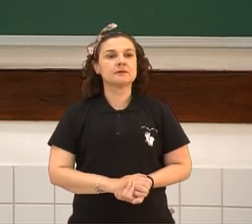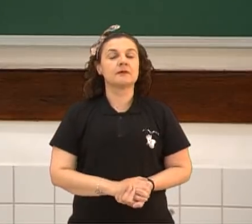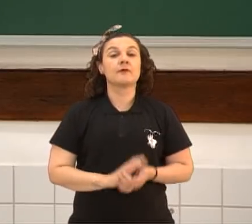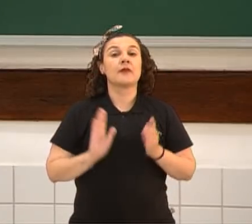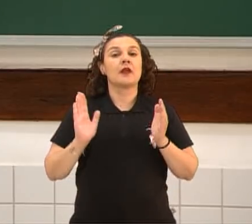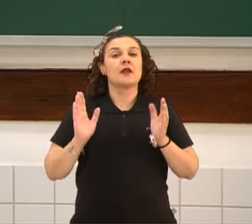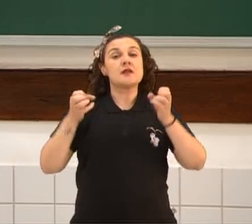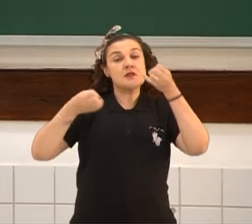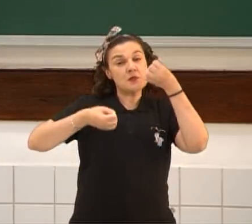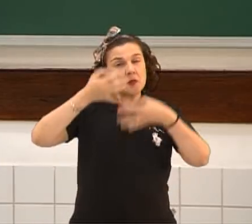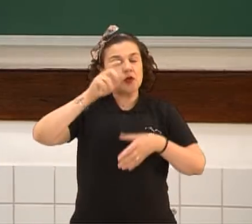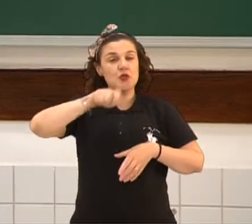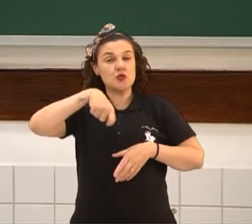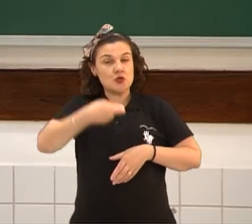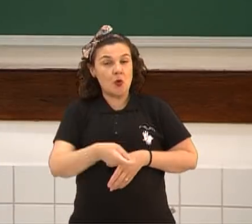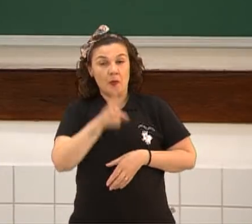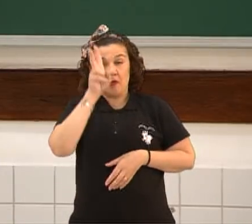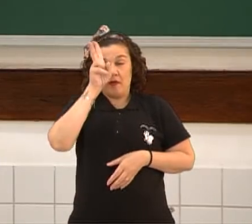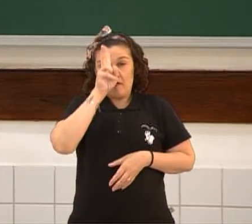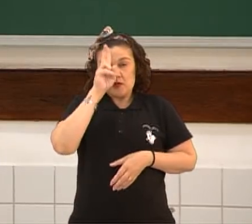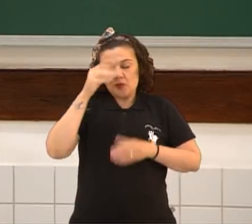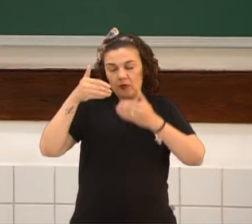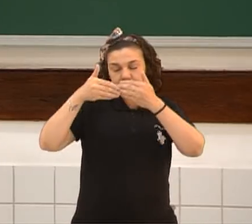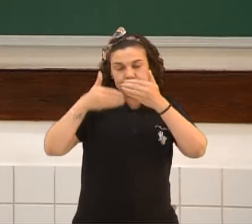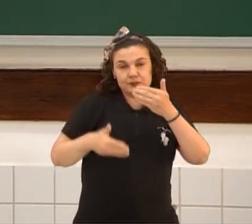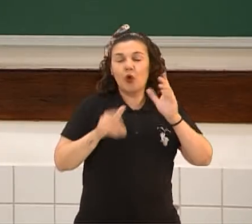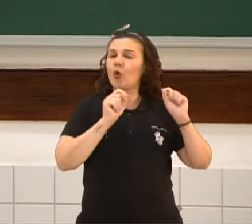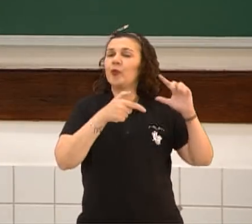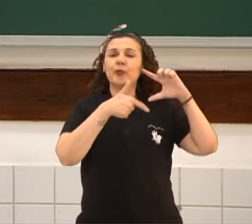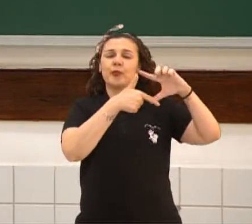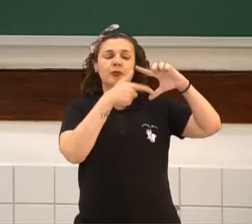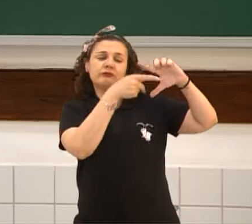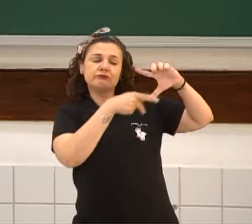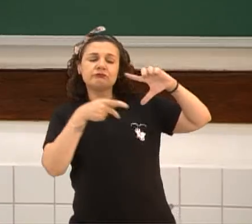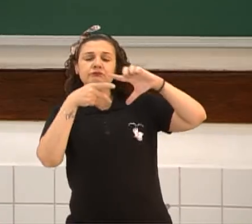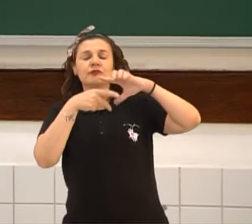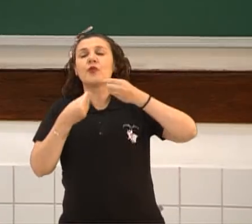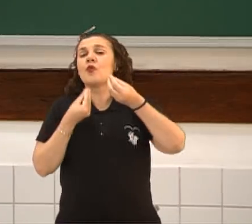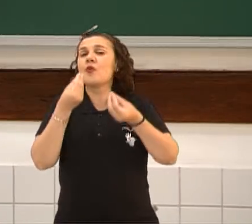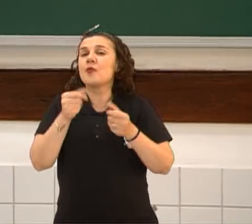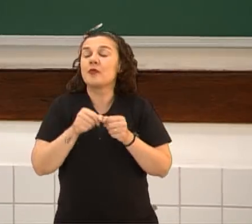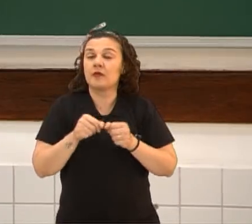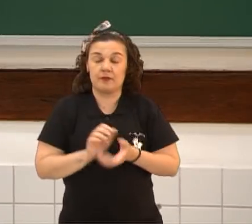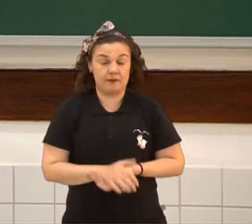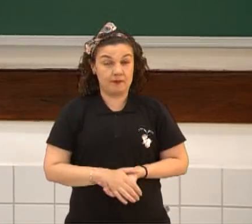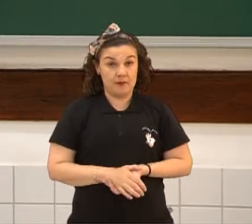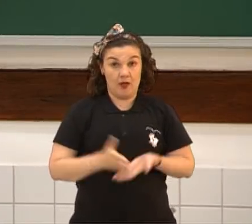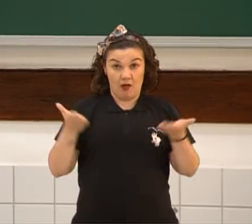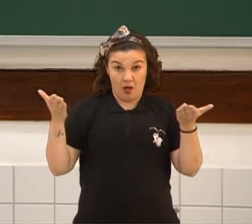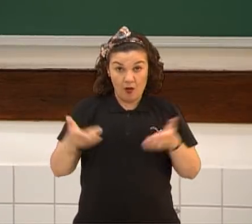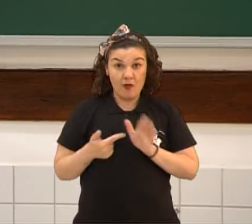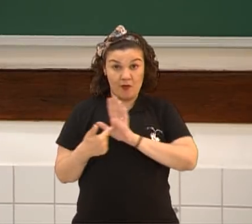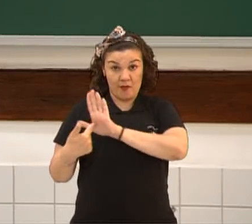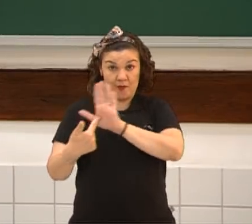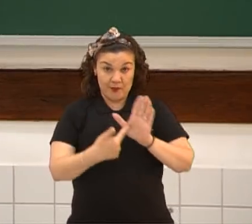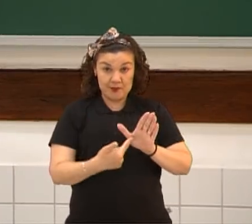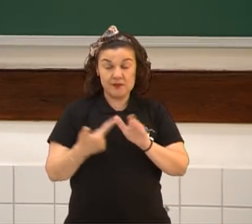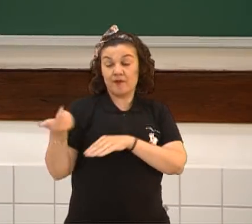falando um pouco sobre as histórias em quadrinhos, como que funcionam essas histórias em quadrinhos, vamos acompanhar um primeiro vídeo aqui que vai